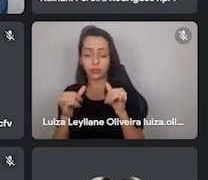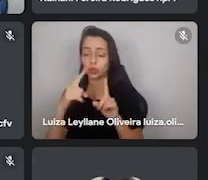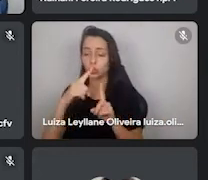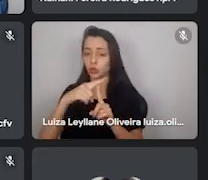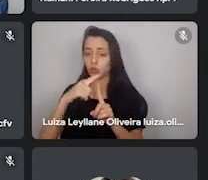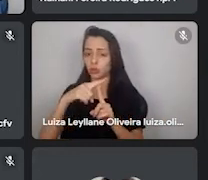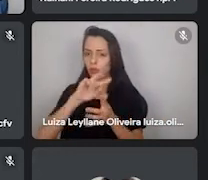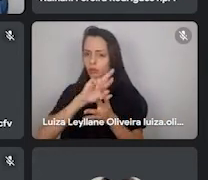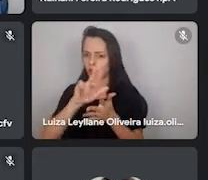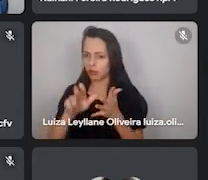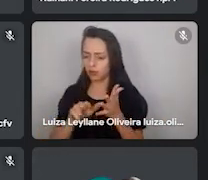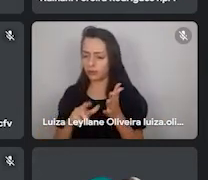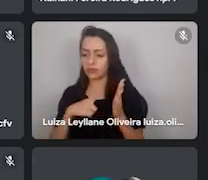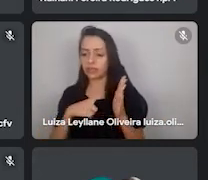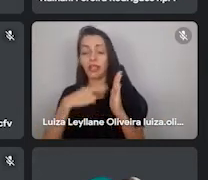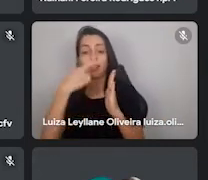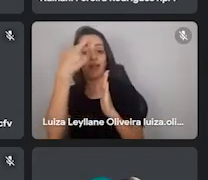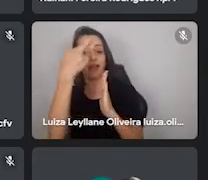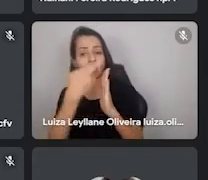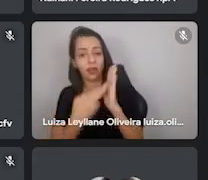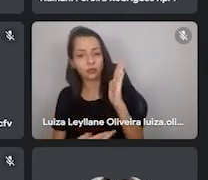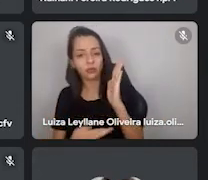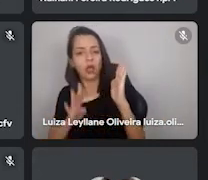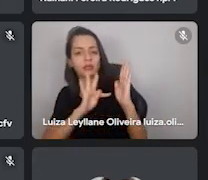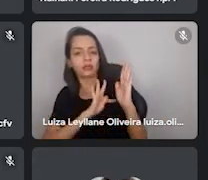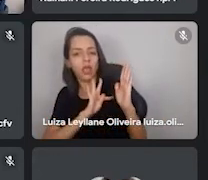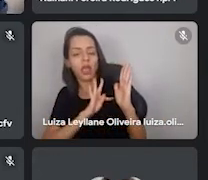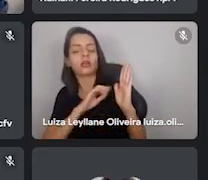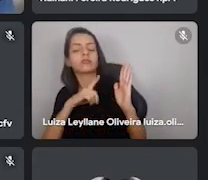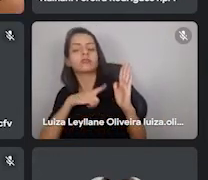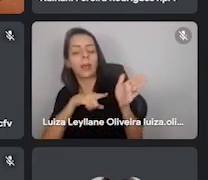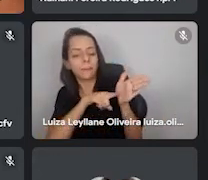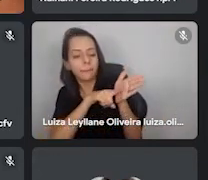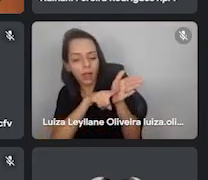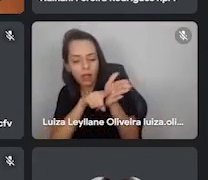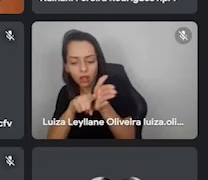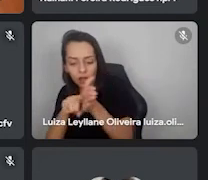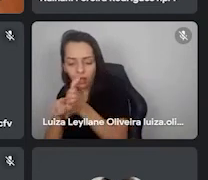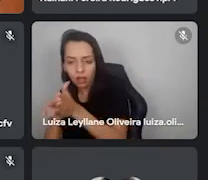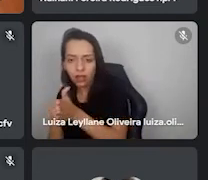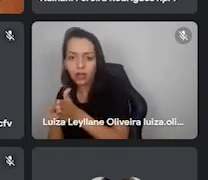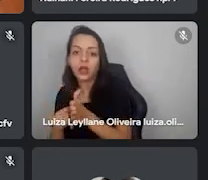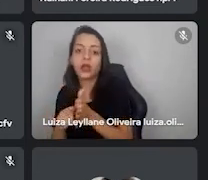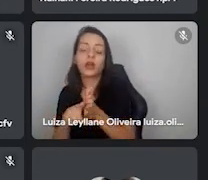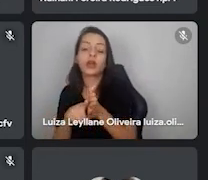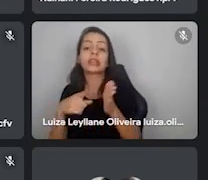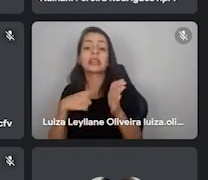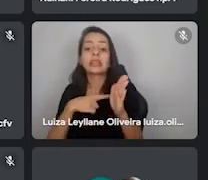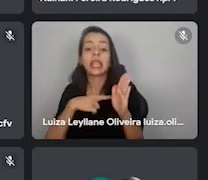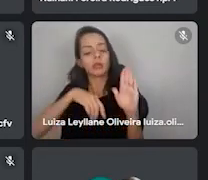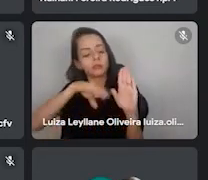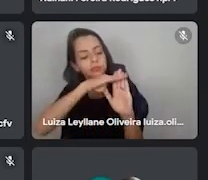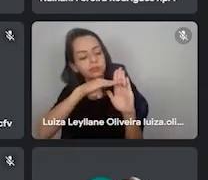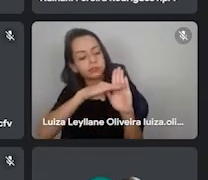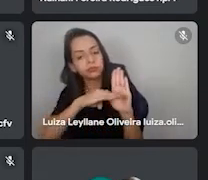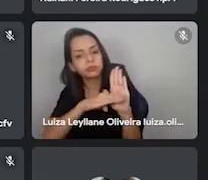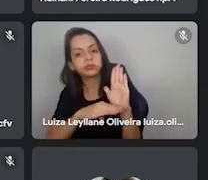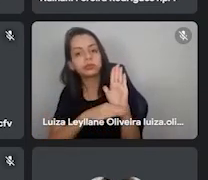Relatório técnico das inspeções atualizadas com recomendações, cronogramas de adequação.